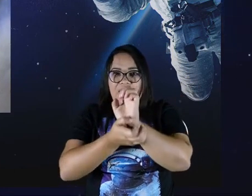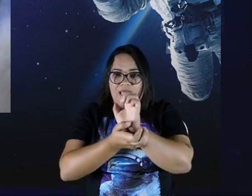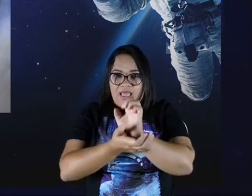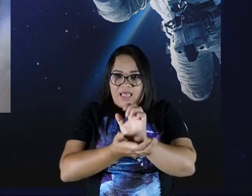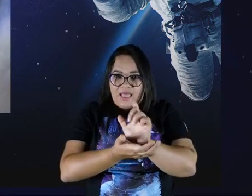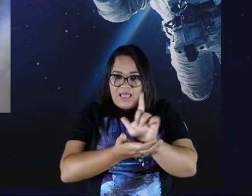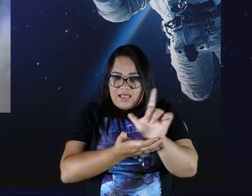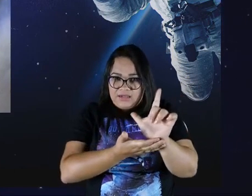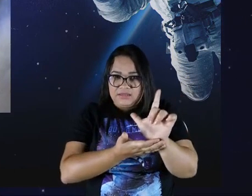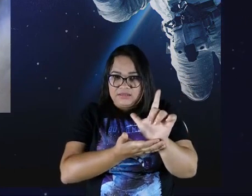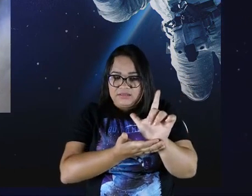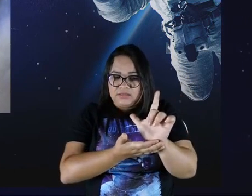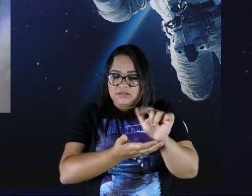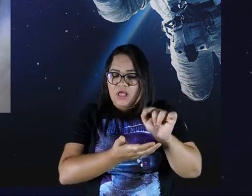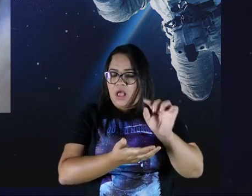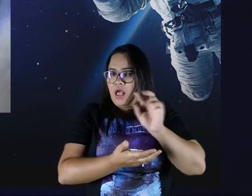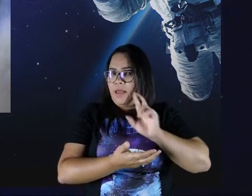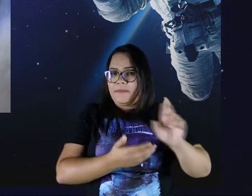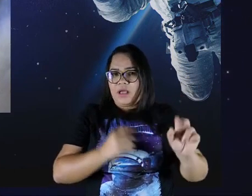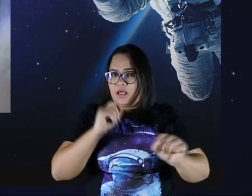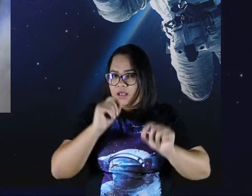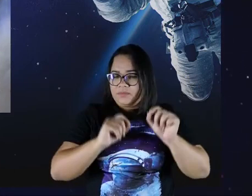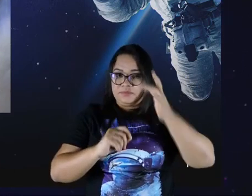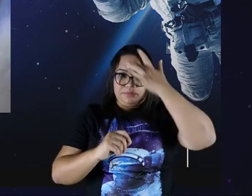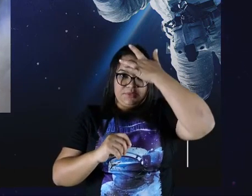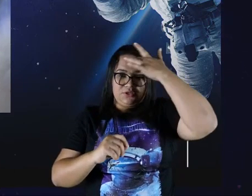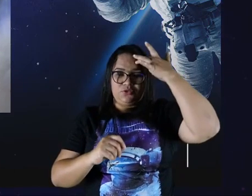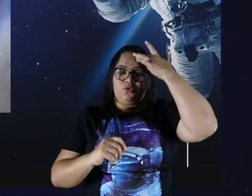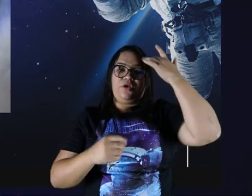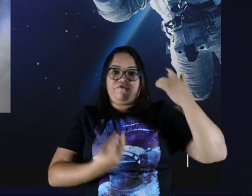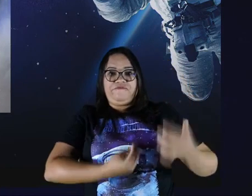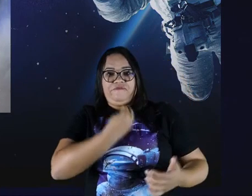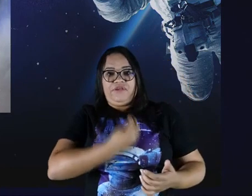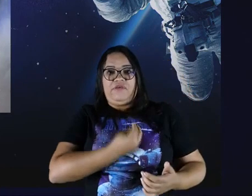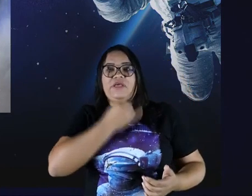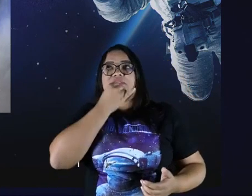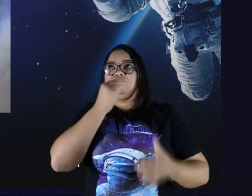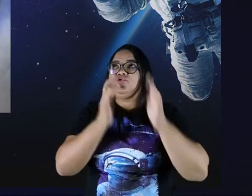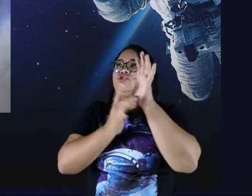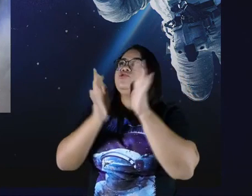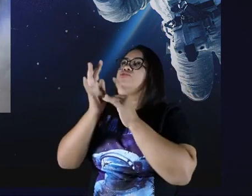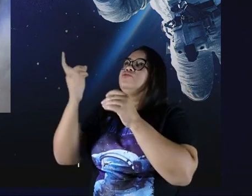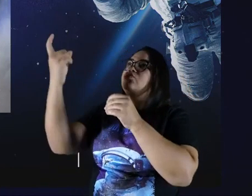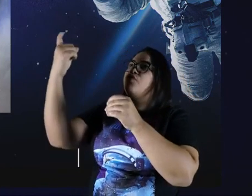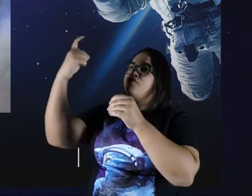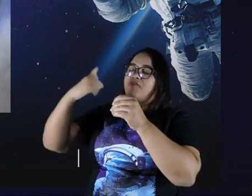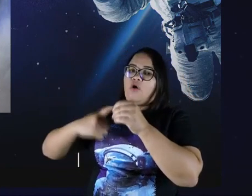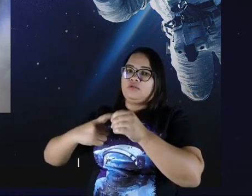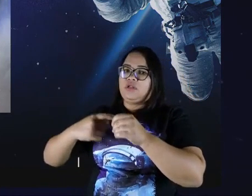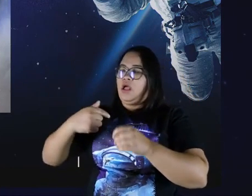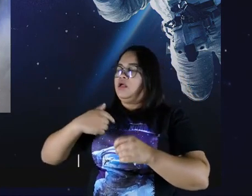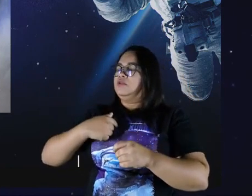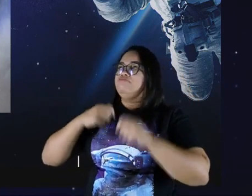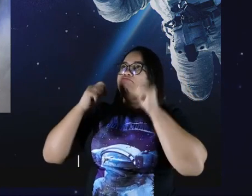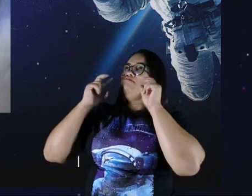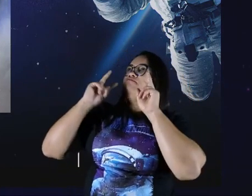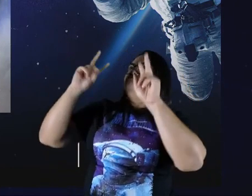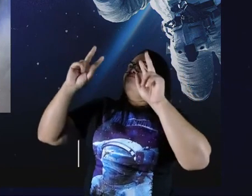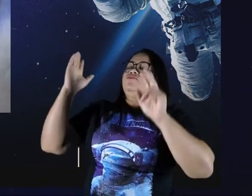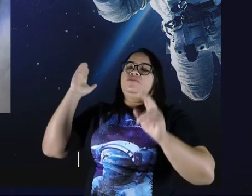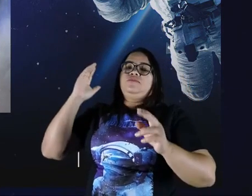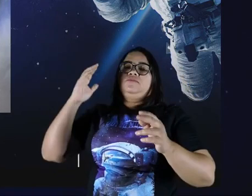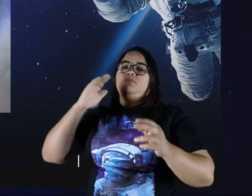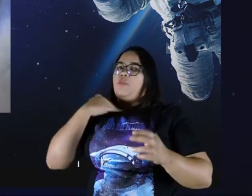serão arrebatados sem ser morto. Moisés representa aqueles que morreram e serão ressuscitados para estar no